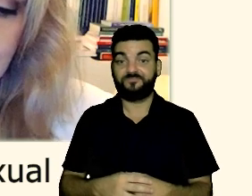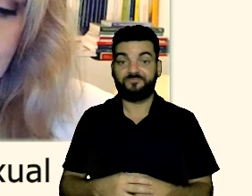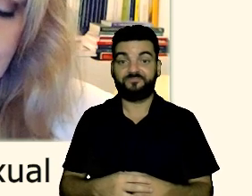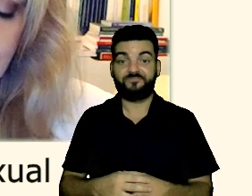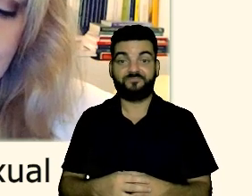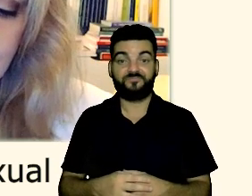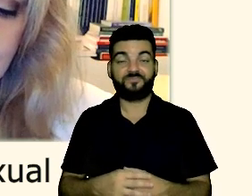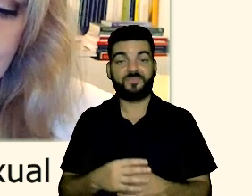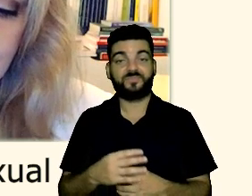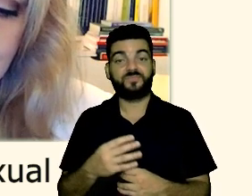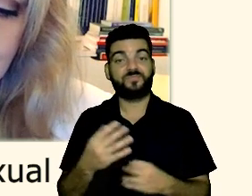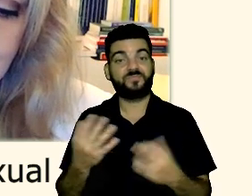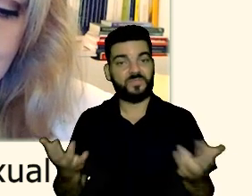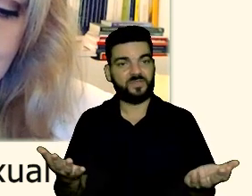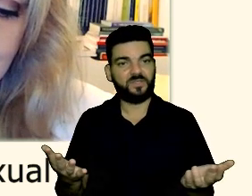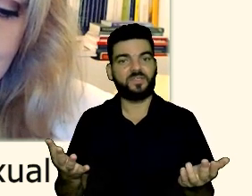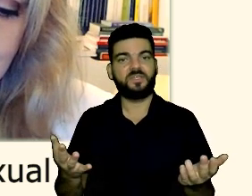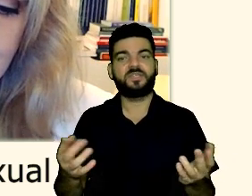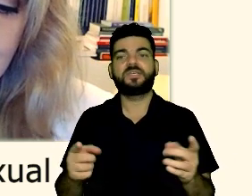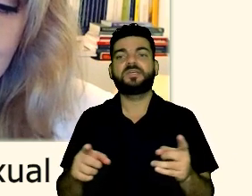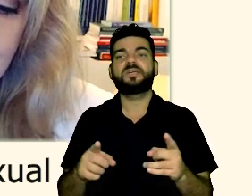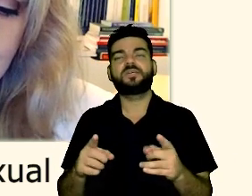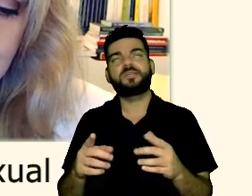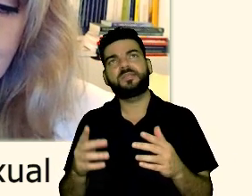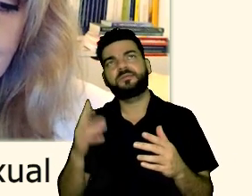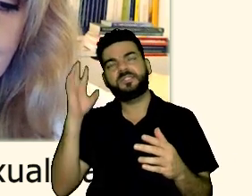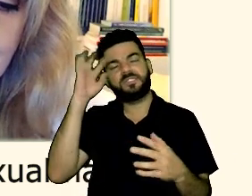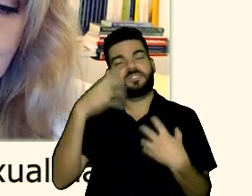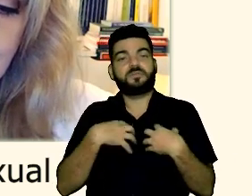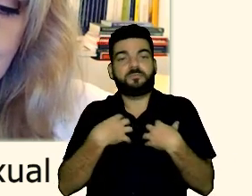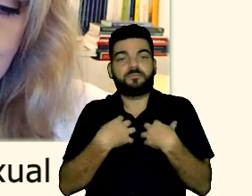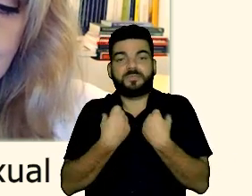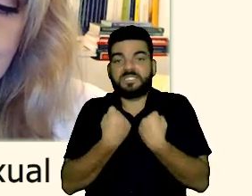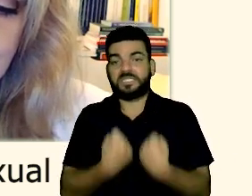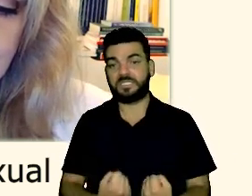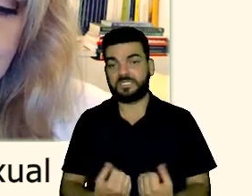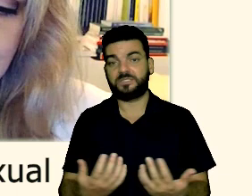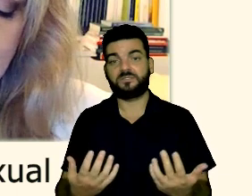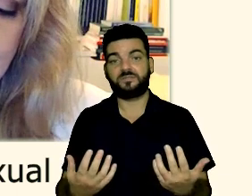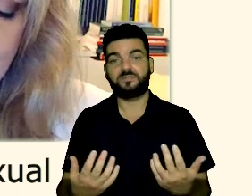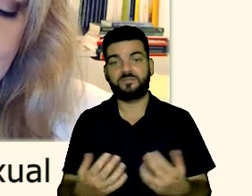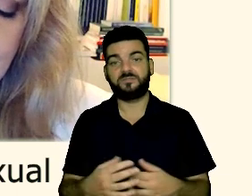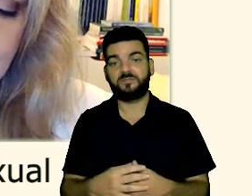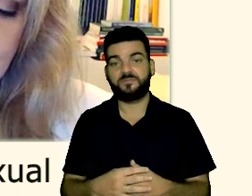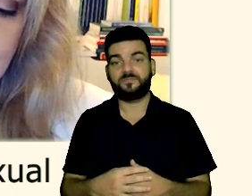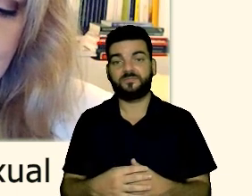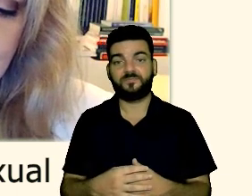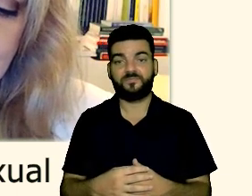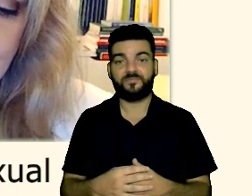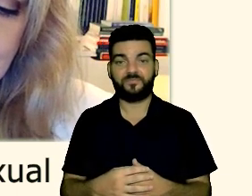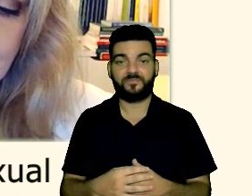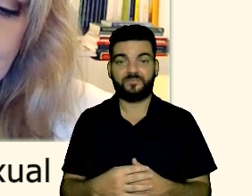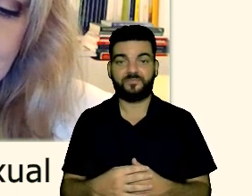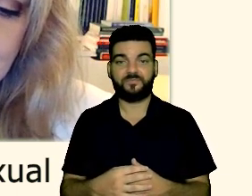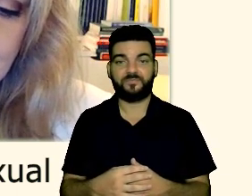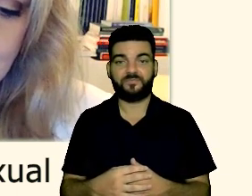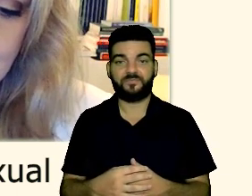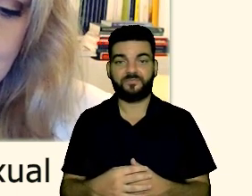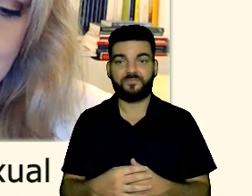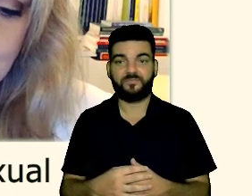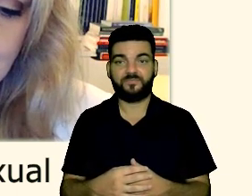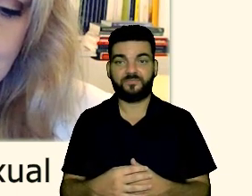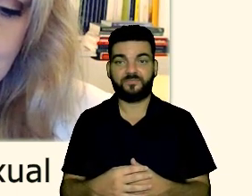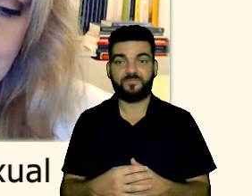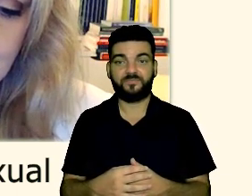produzindo, eu vou ter que tirar a sua função, olha. Se continuar assim, algumas pessoas vão ser colocadas à disposição da diretoria do foro,